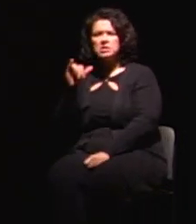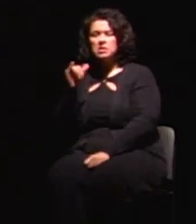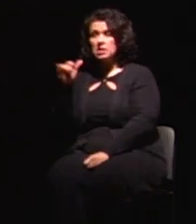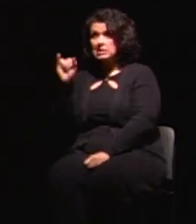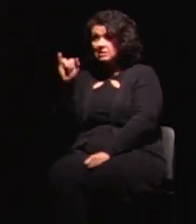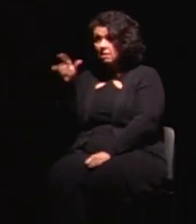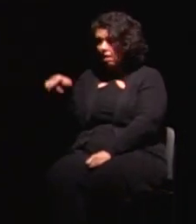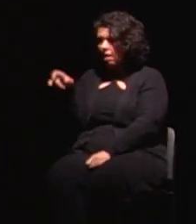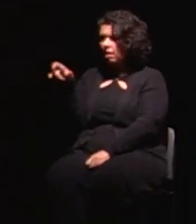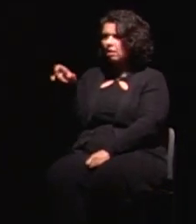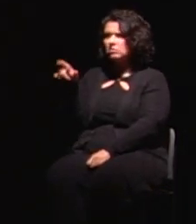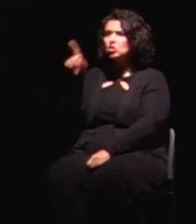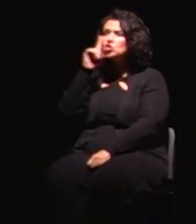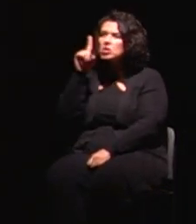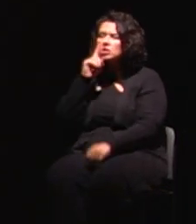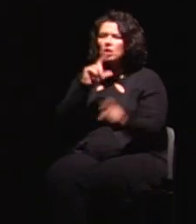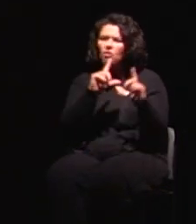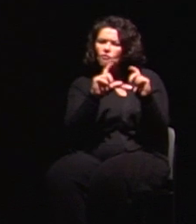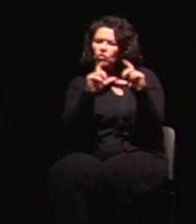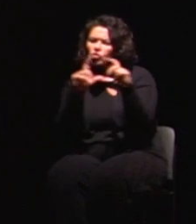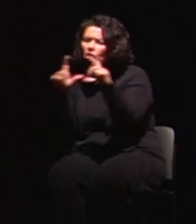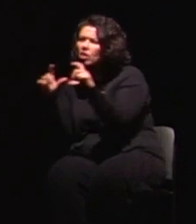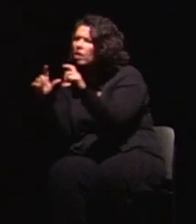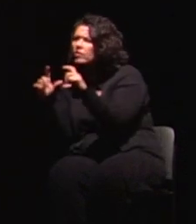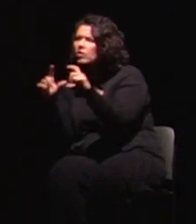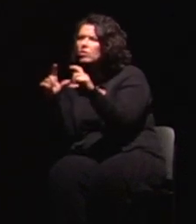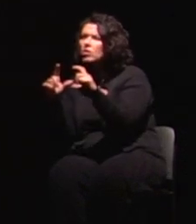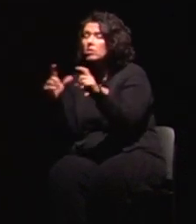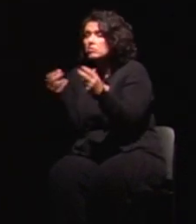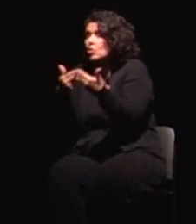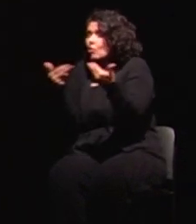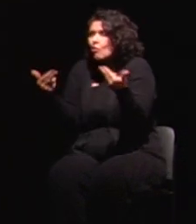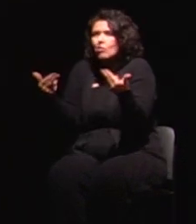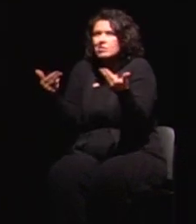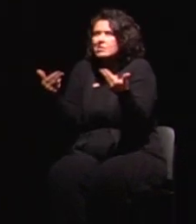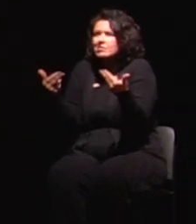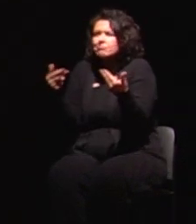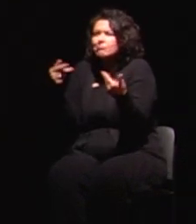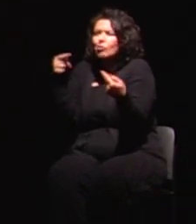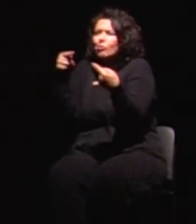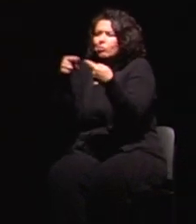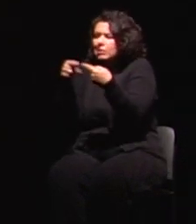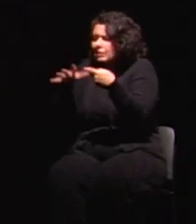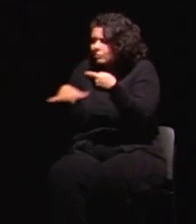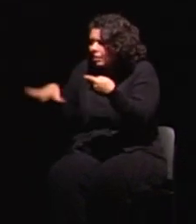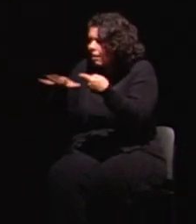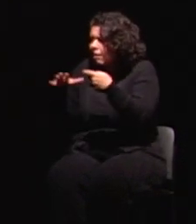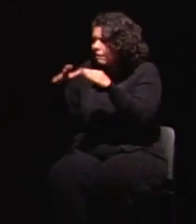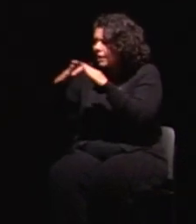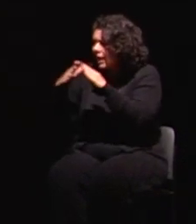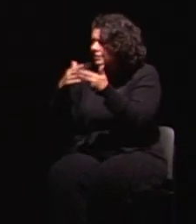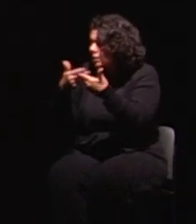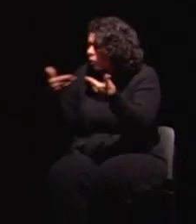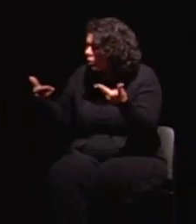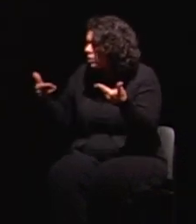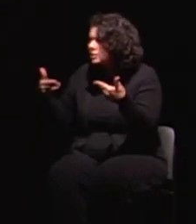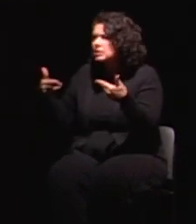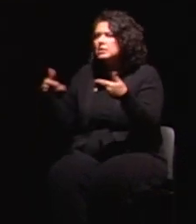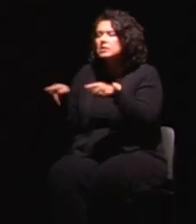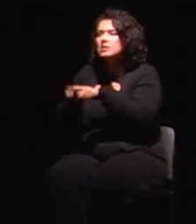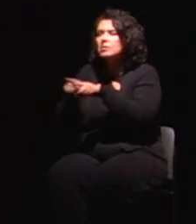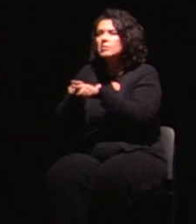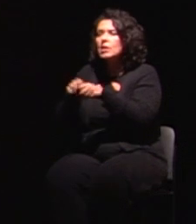o cotidiano, né, fotografava o doméstico, né, quer dizer, os espaços domésticos, né, que fotografava